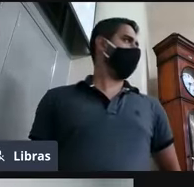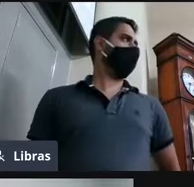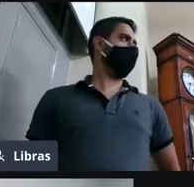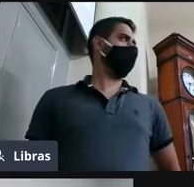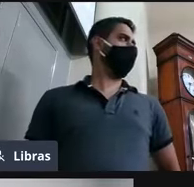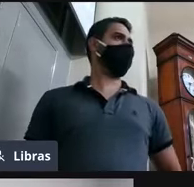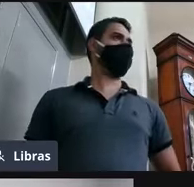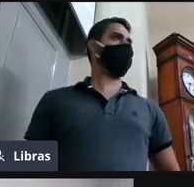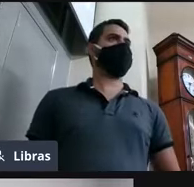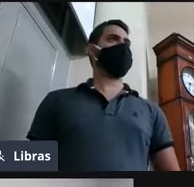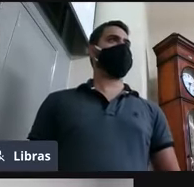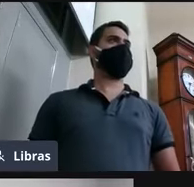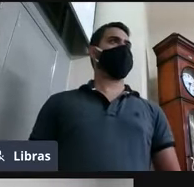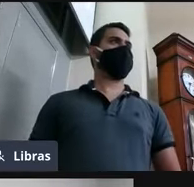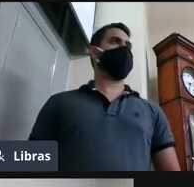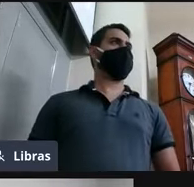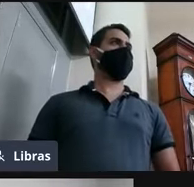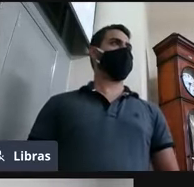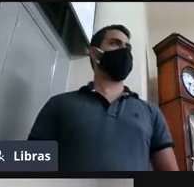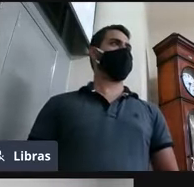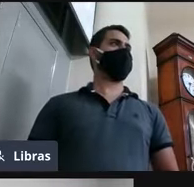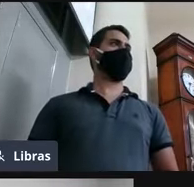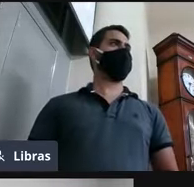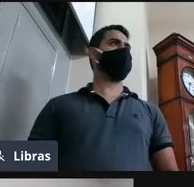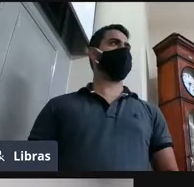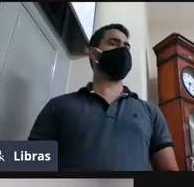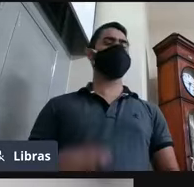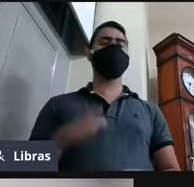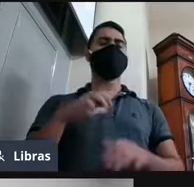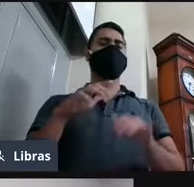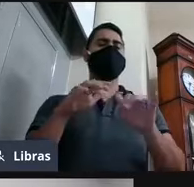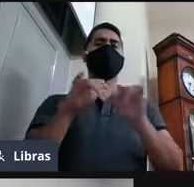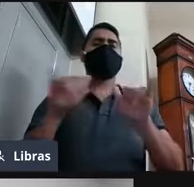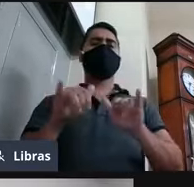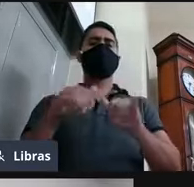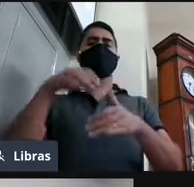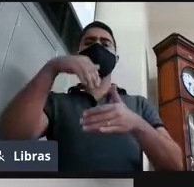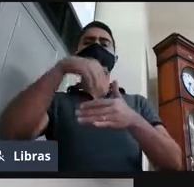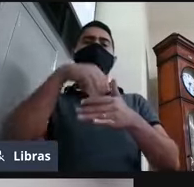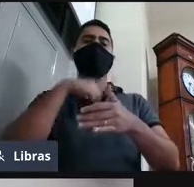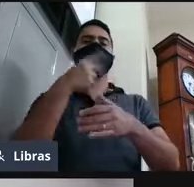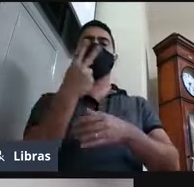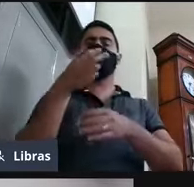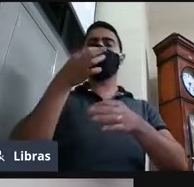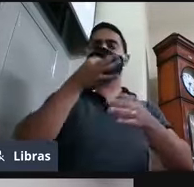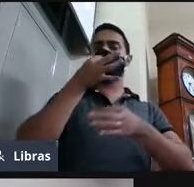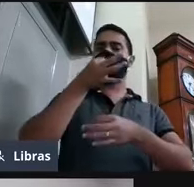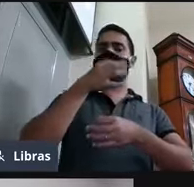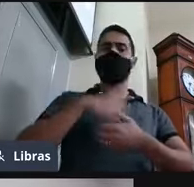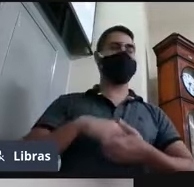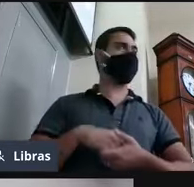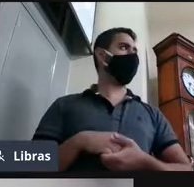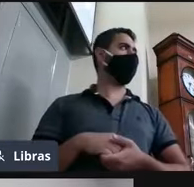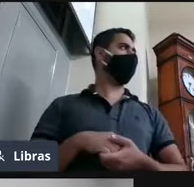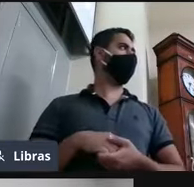para a gente. Secretário, uma informação. Então, dentro da comissão, há 2 pareceres.